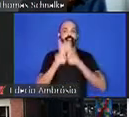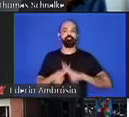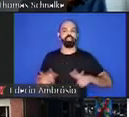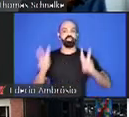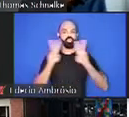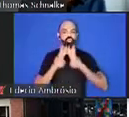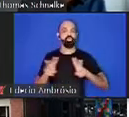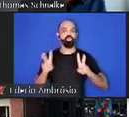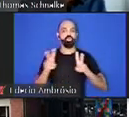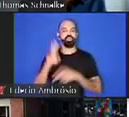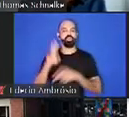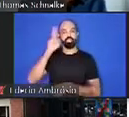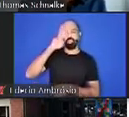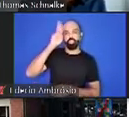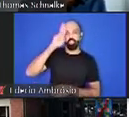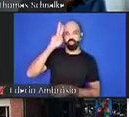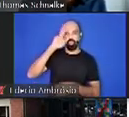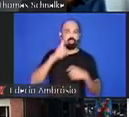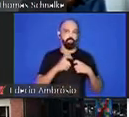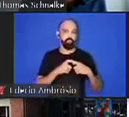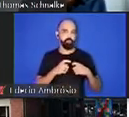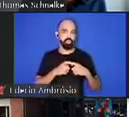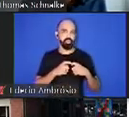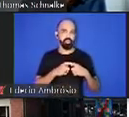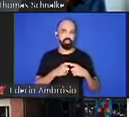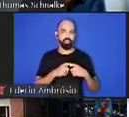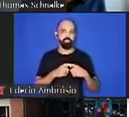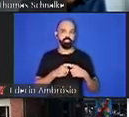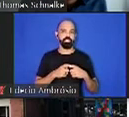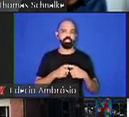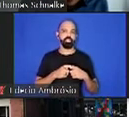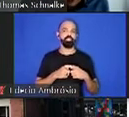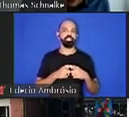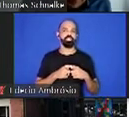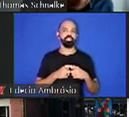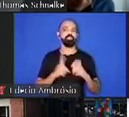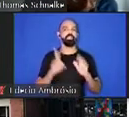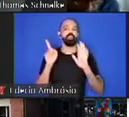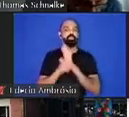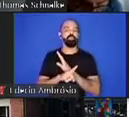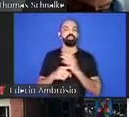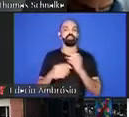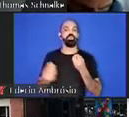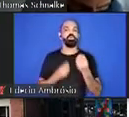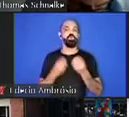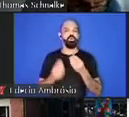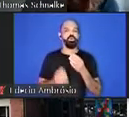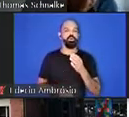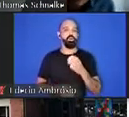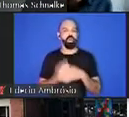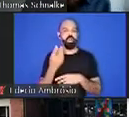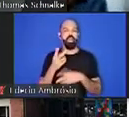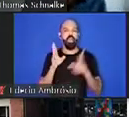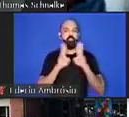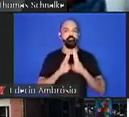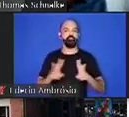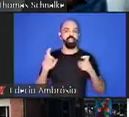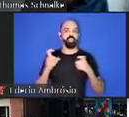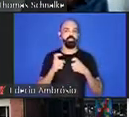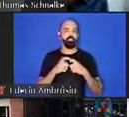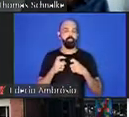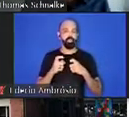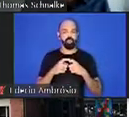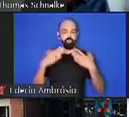história da medicina e perguntar sobre a construção da visão médica sobre o corpo